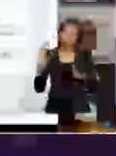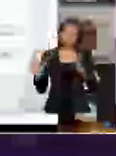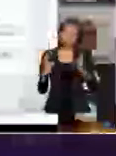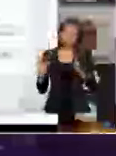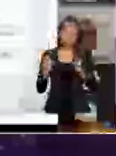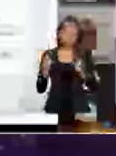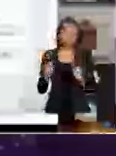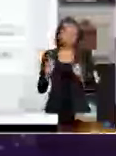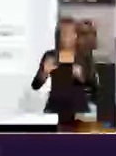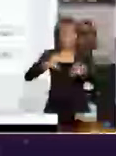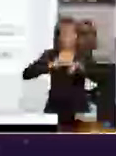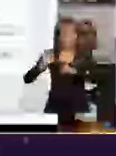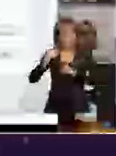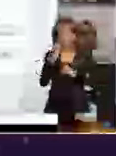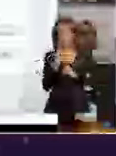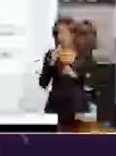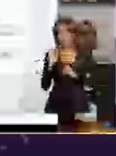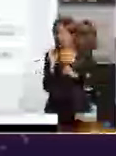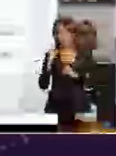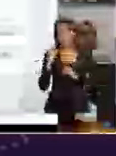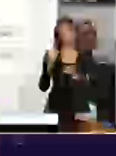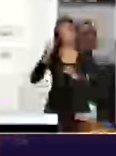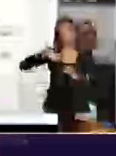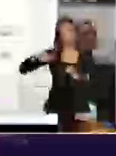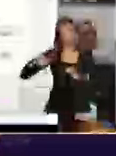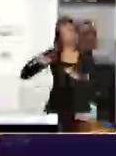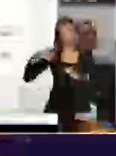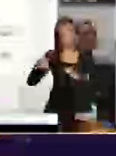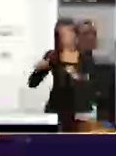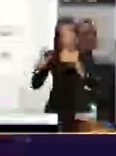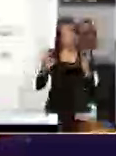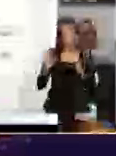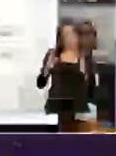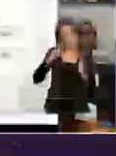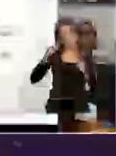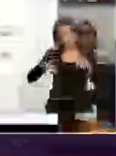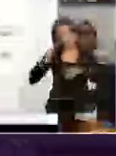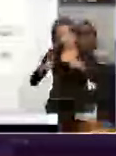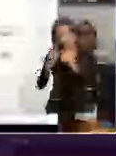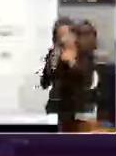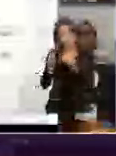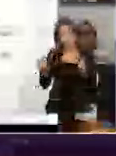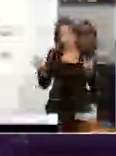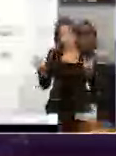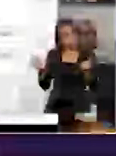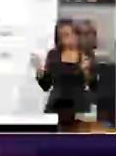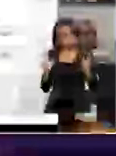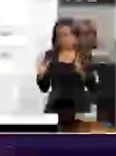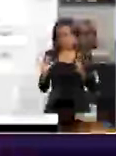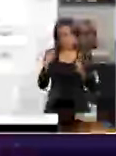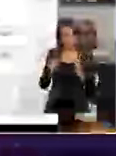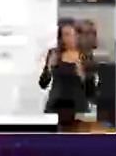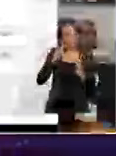com Covid durante até 1 mês ou 2 meses, então esse tempo de análise para analisar a eficácia de 7 dias